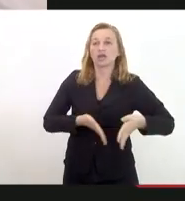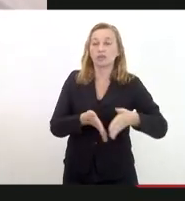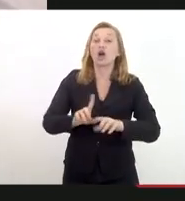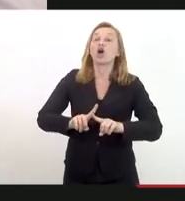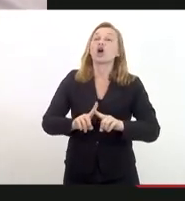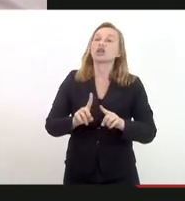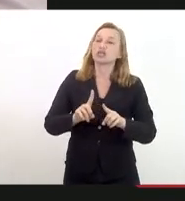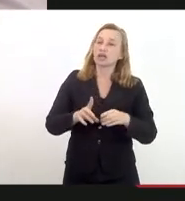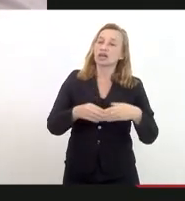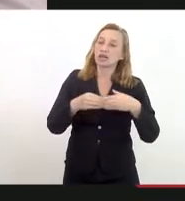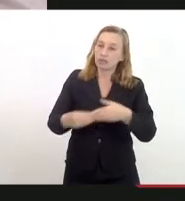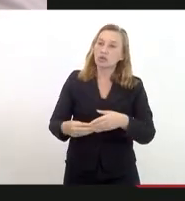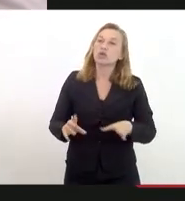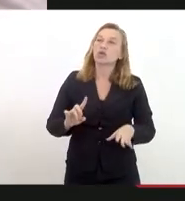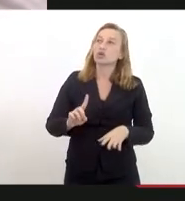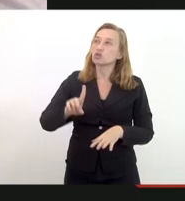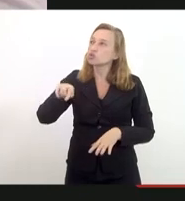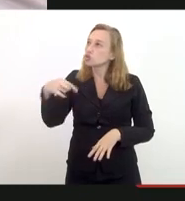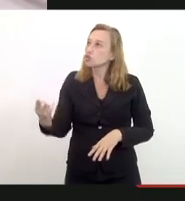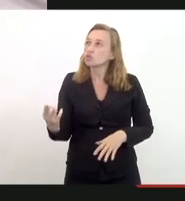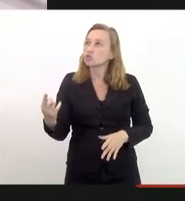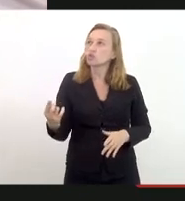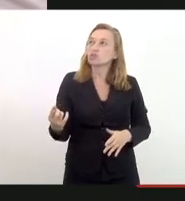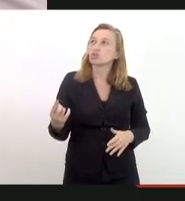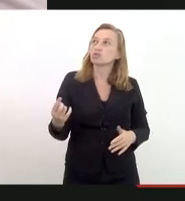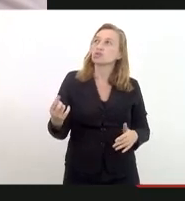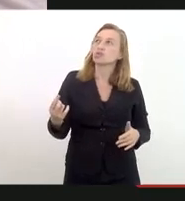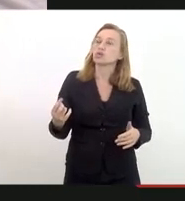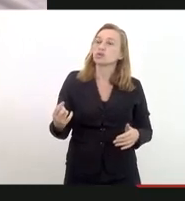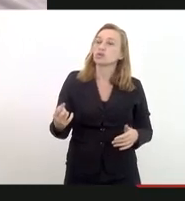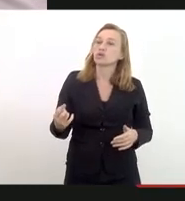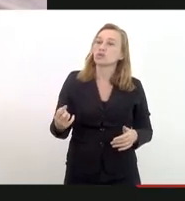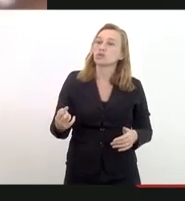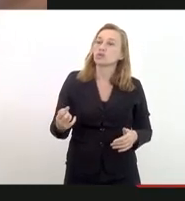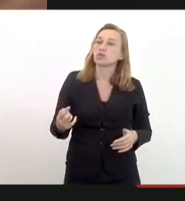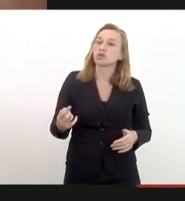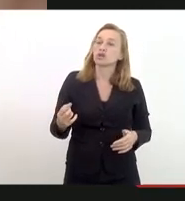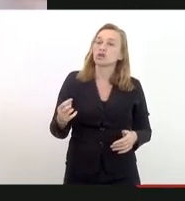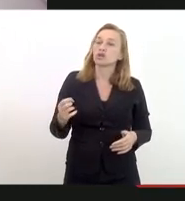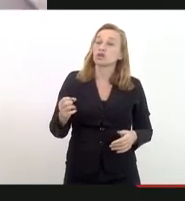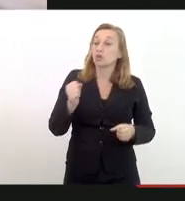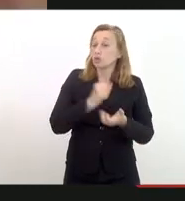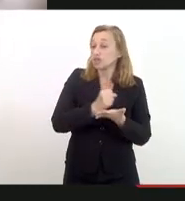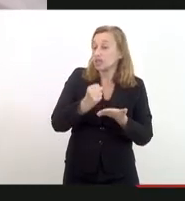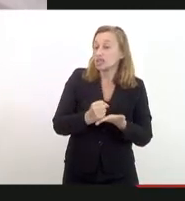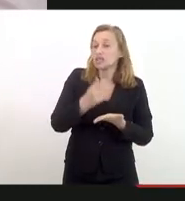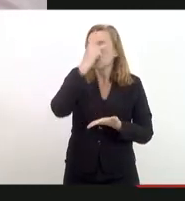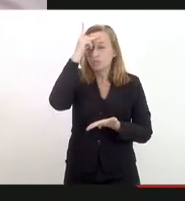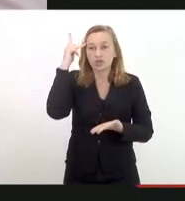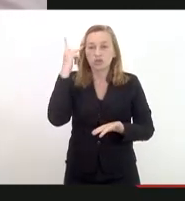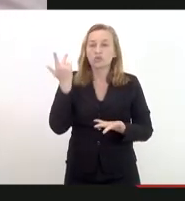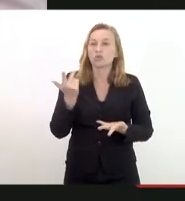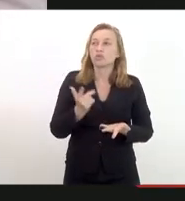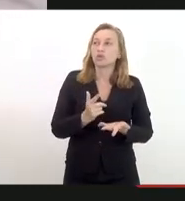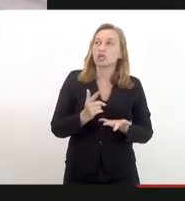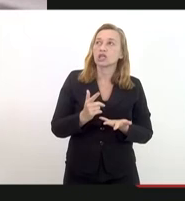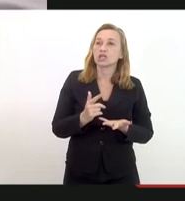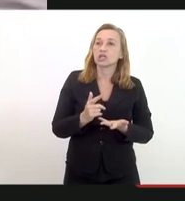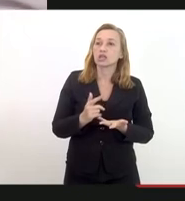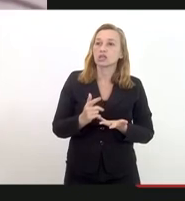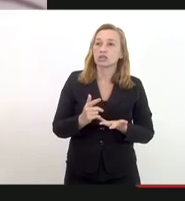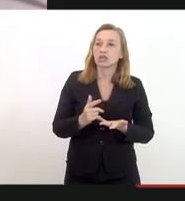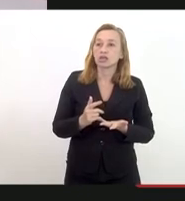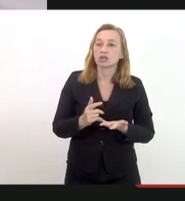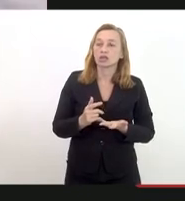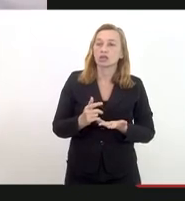eixos, principalmente a parte que vai envolver aquisição de insumos, contratação de pessoal, contratação